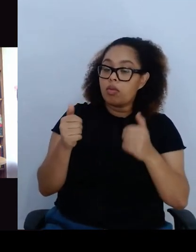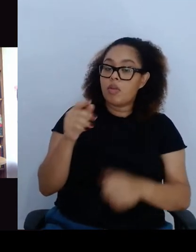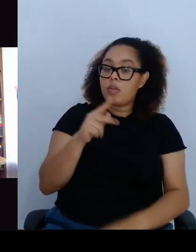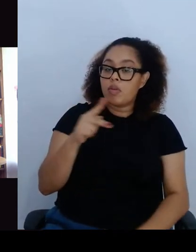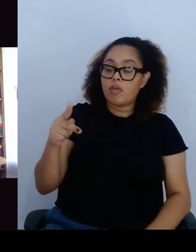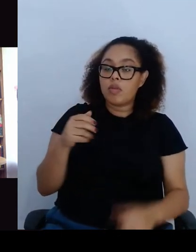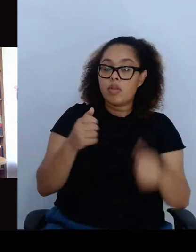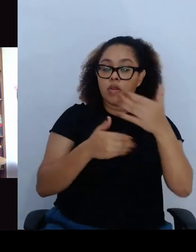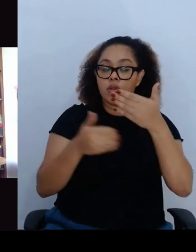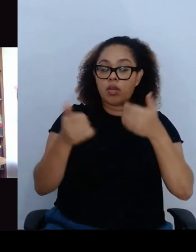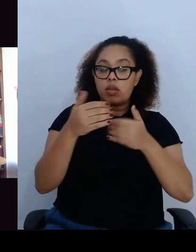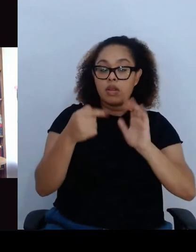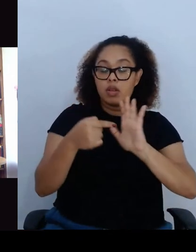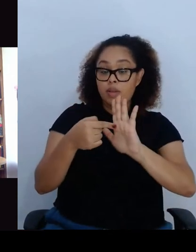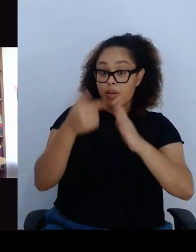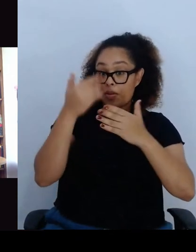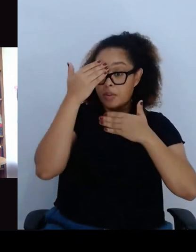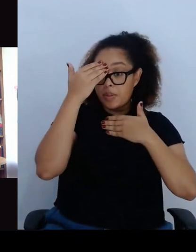Muito obrigado